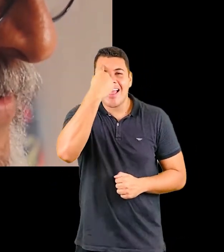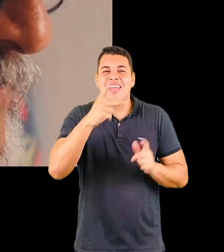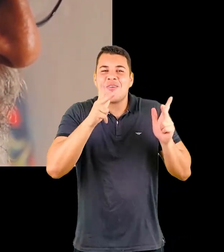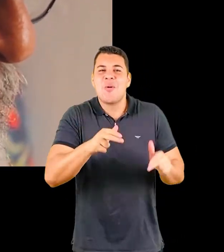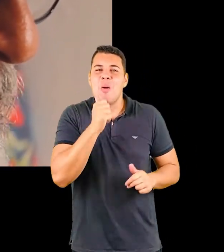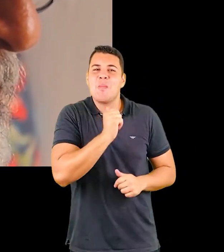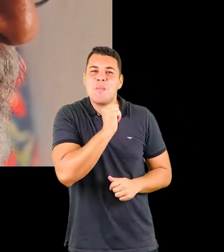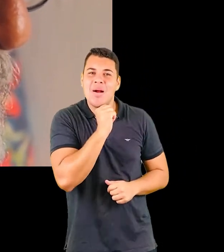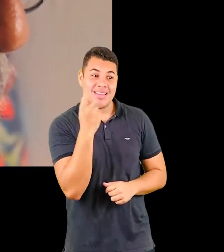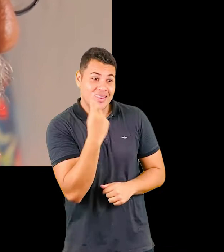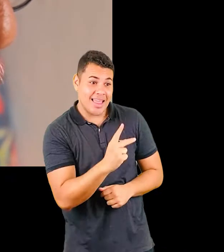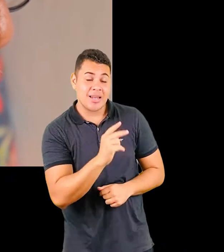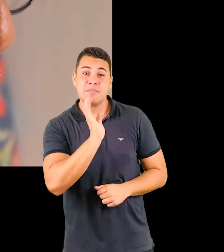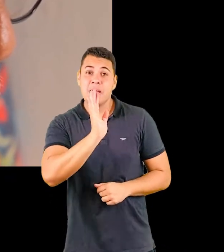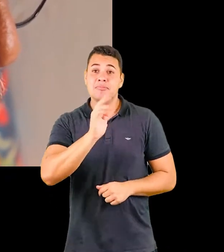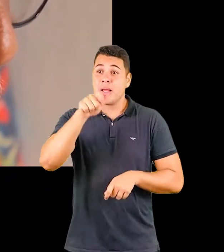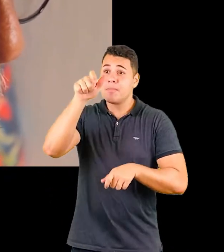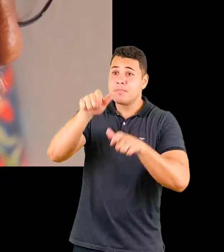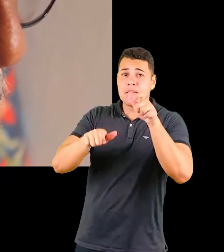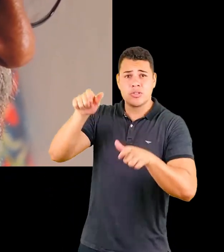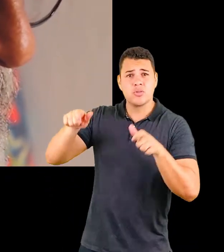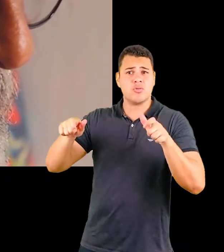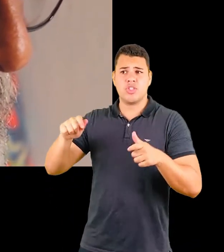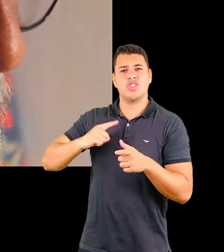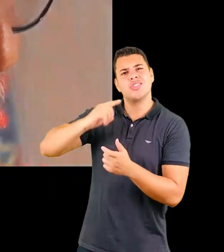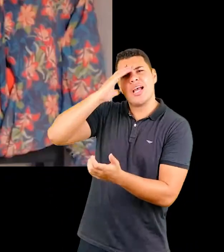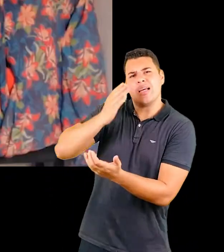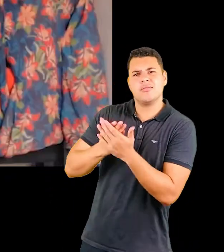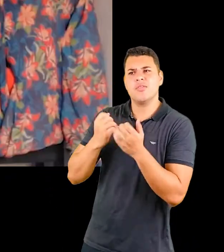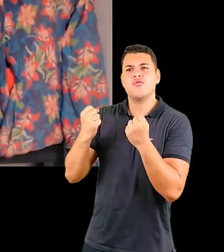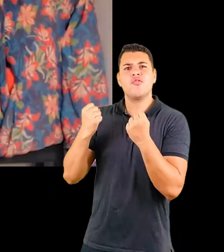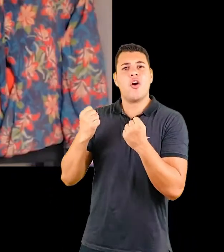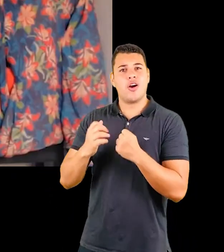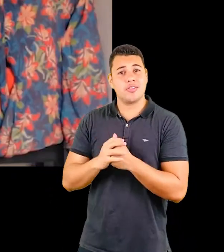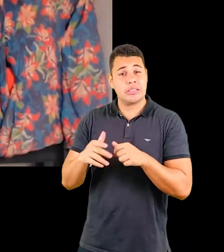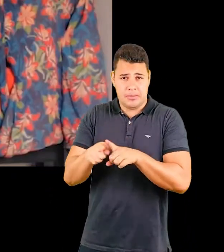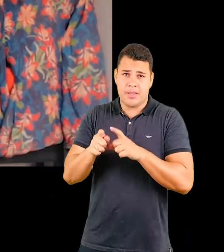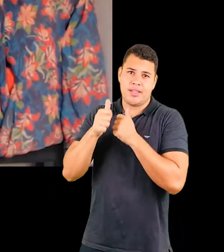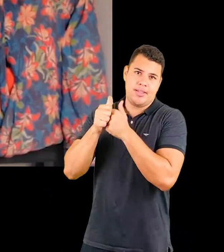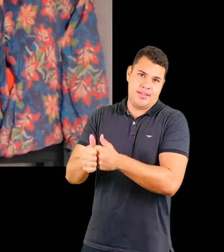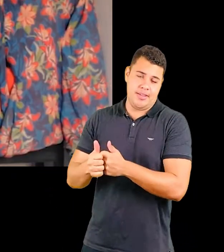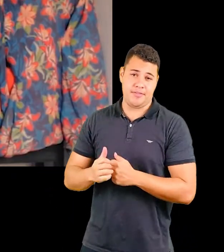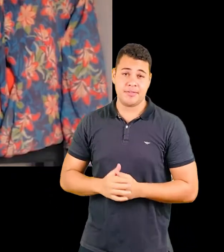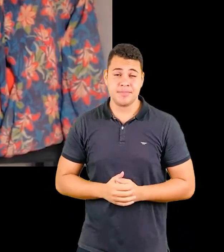Mas a gente vê o pessoal que aqui, como é que se diz?